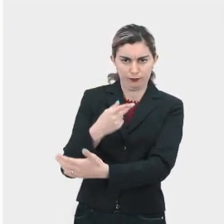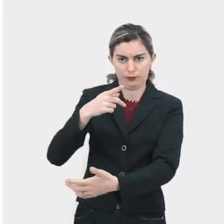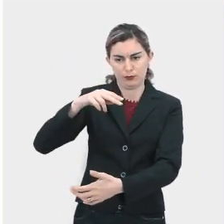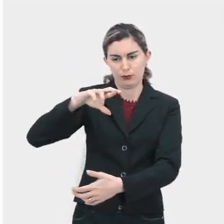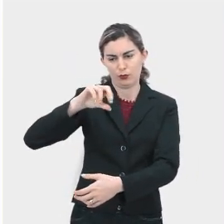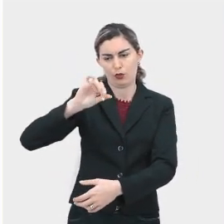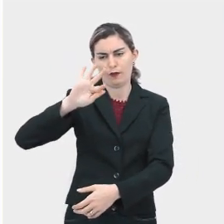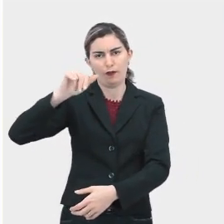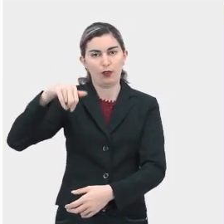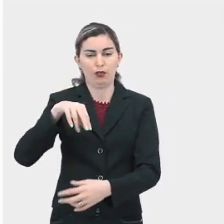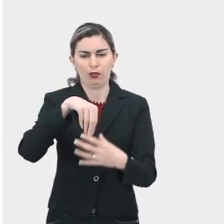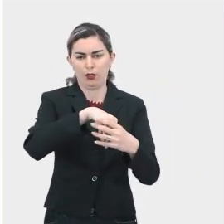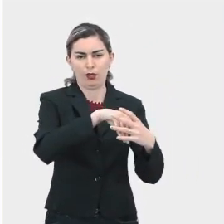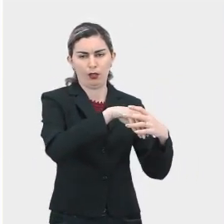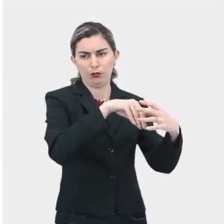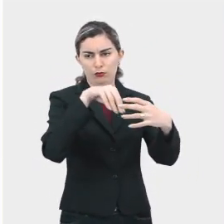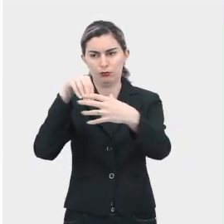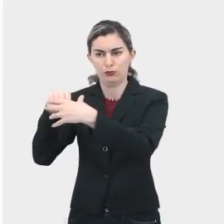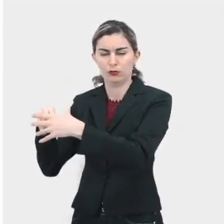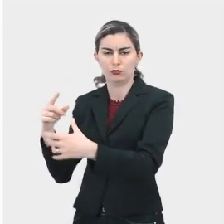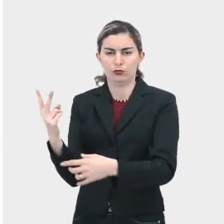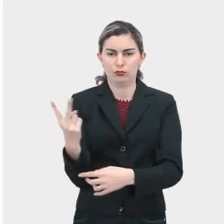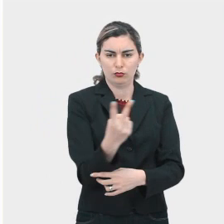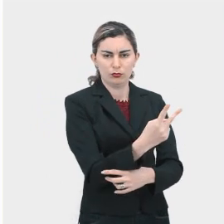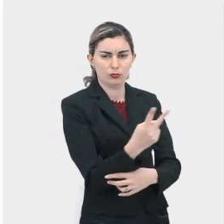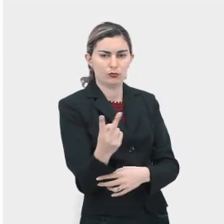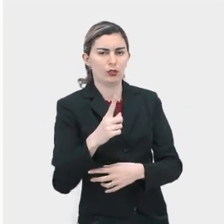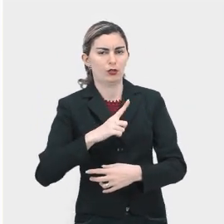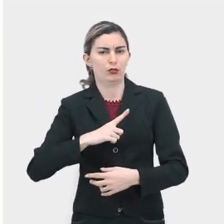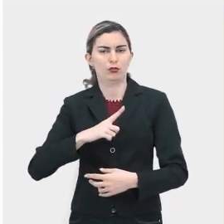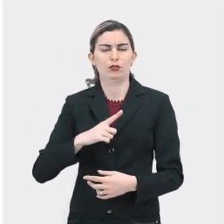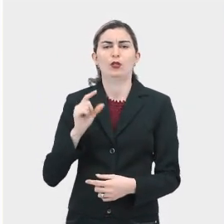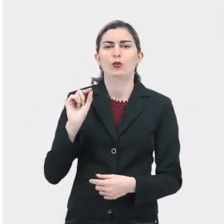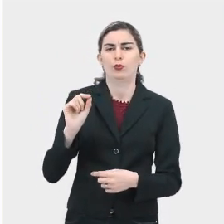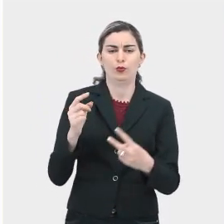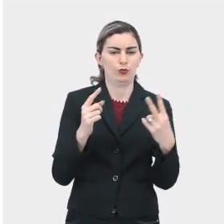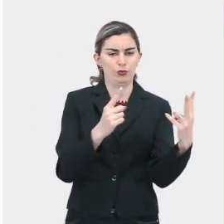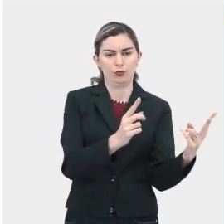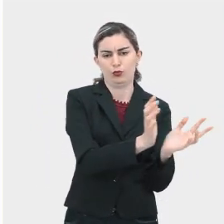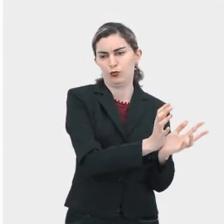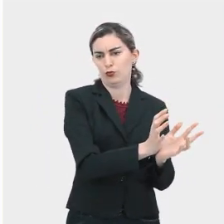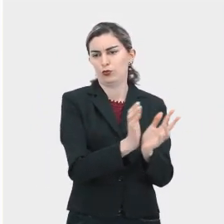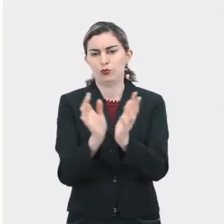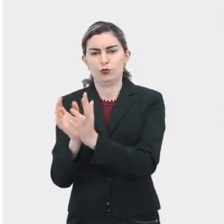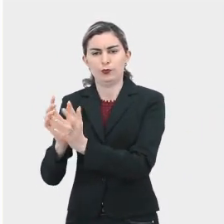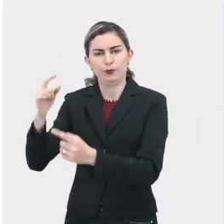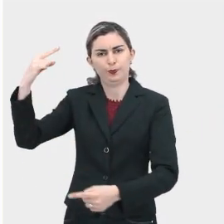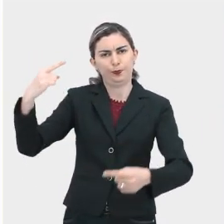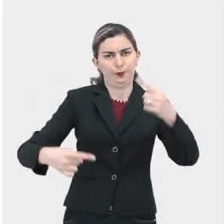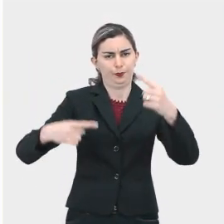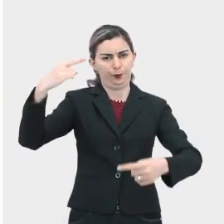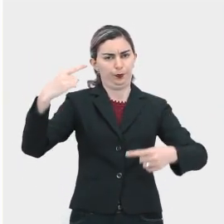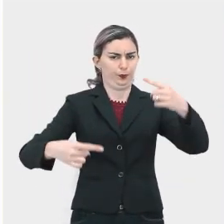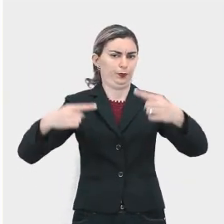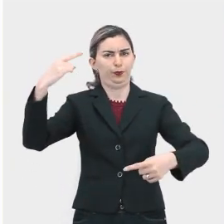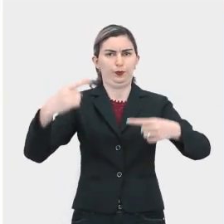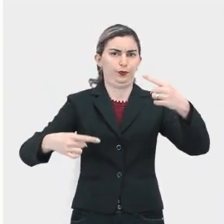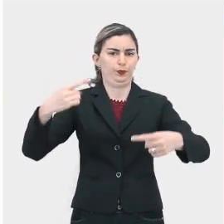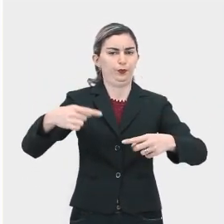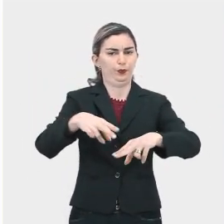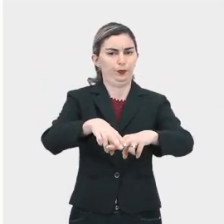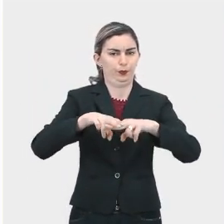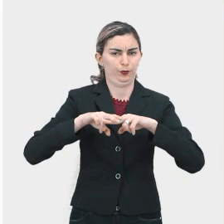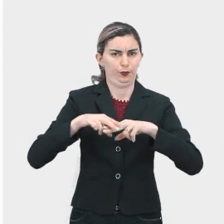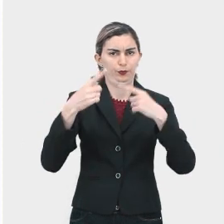pastoris, existem justamente dois grupos que disputam entre si. Por isso que um está vestido da cor